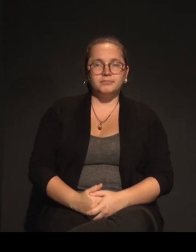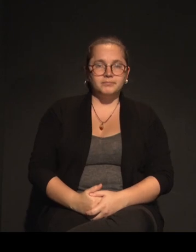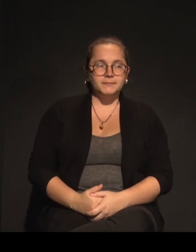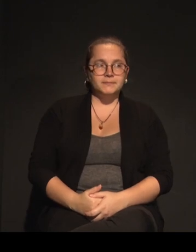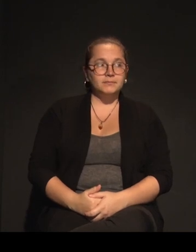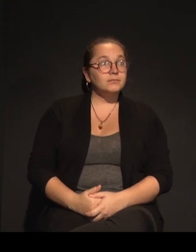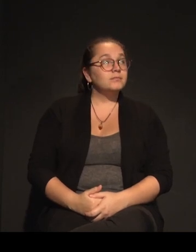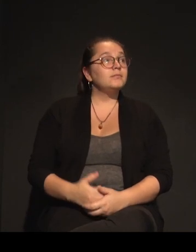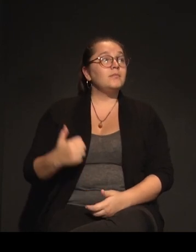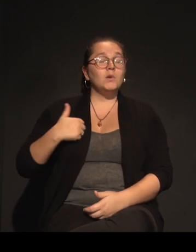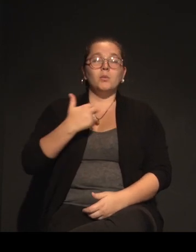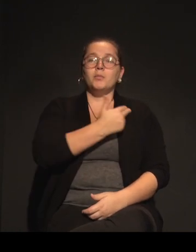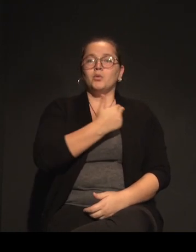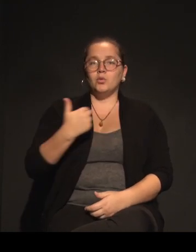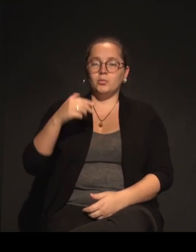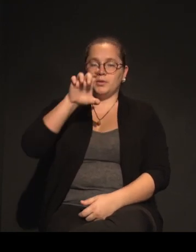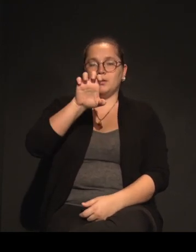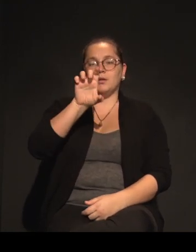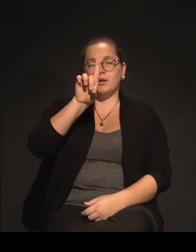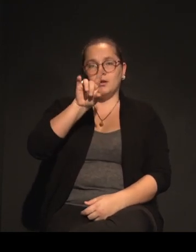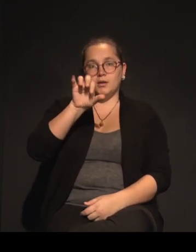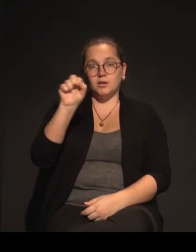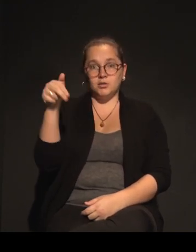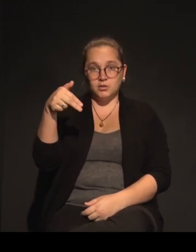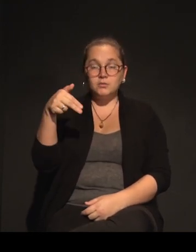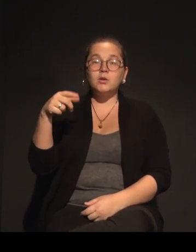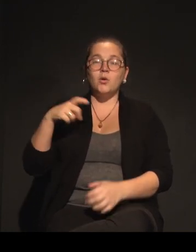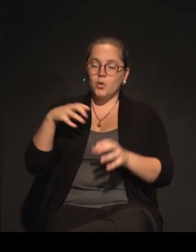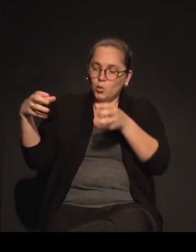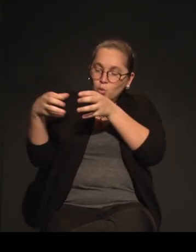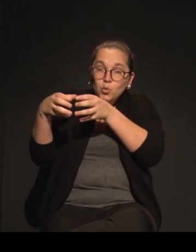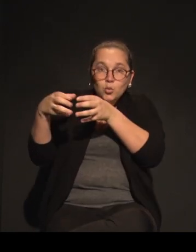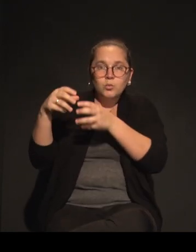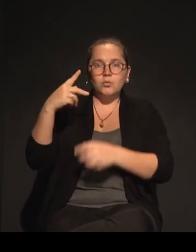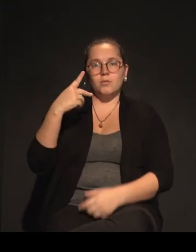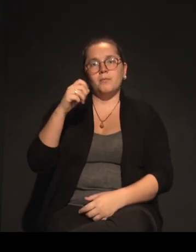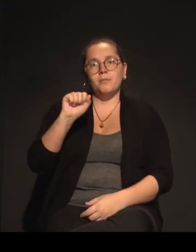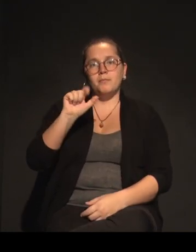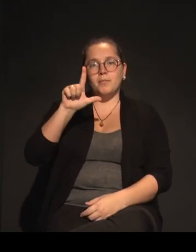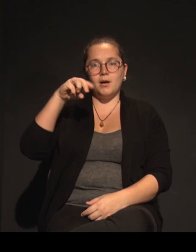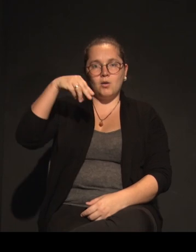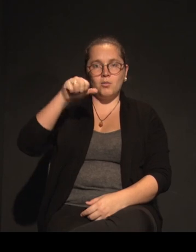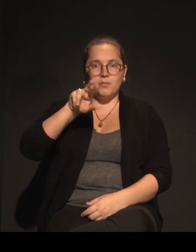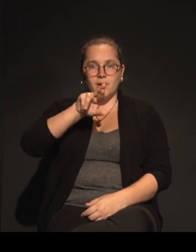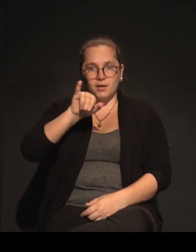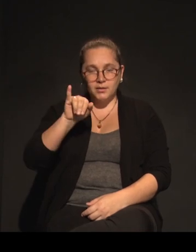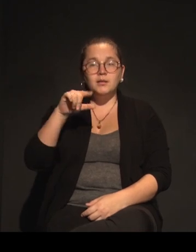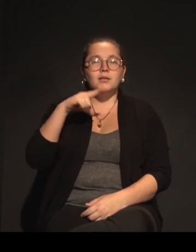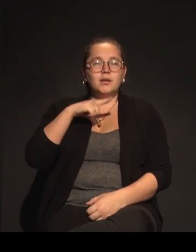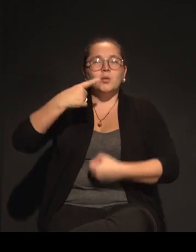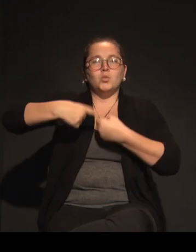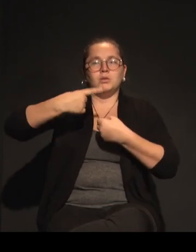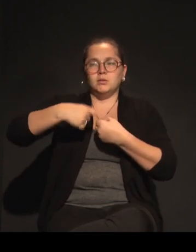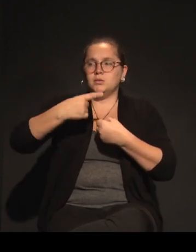meu nome é difícil né sou do povão mary estado do amazonas no município de lavre